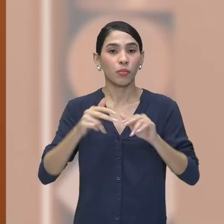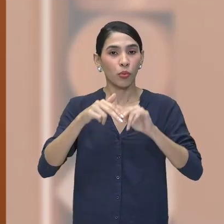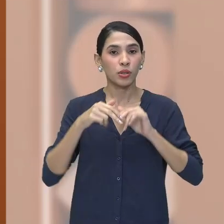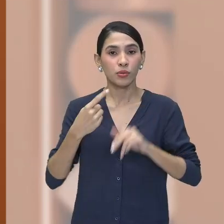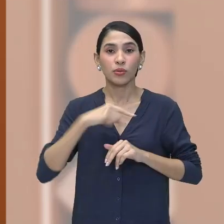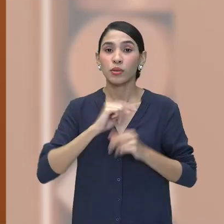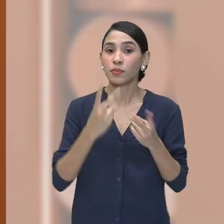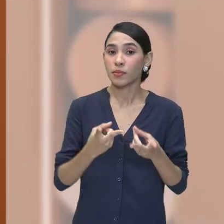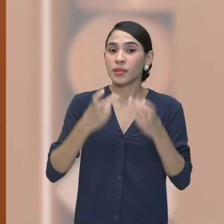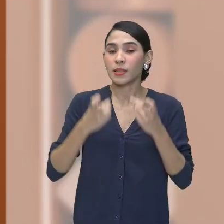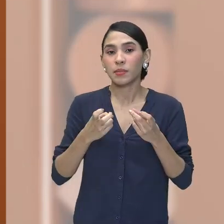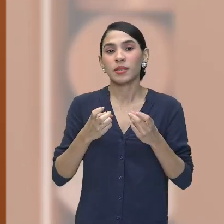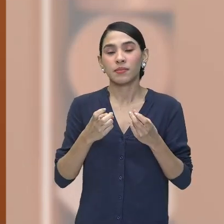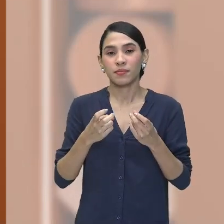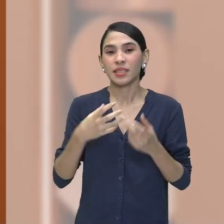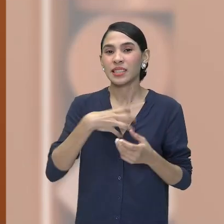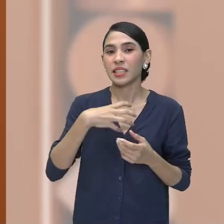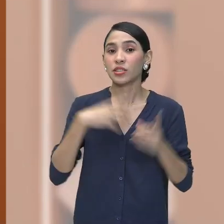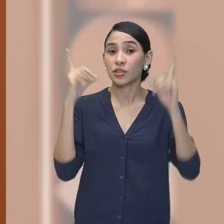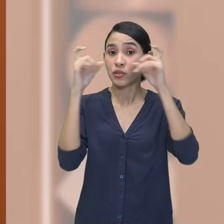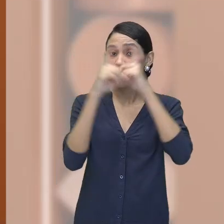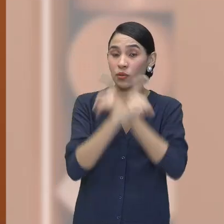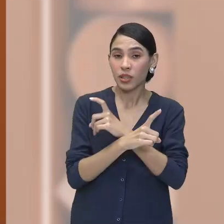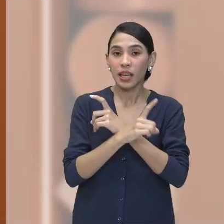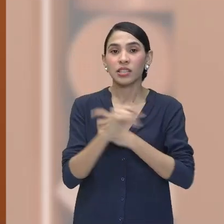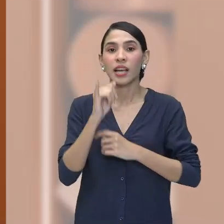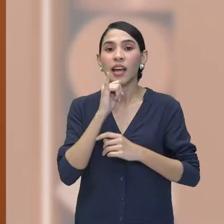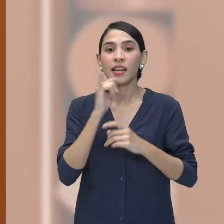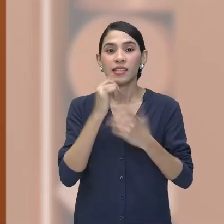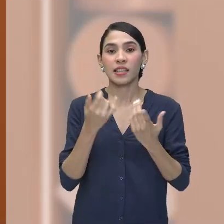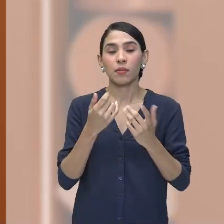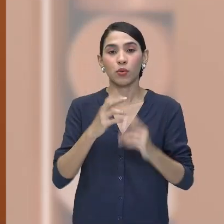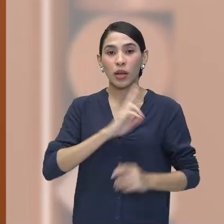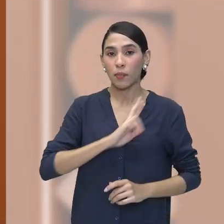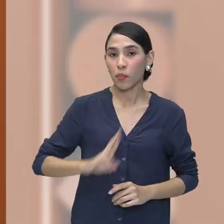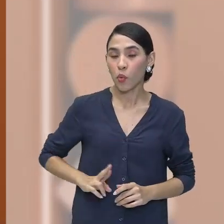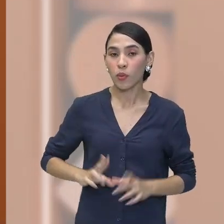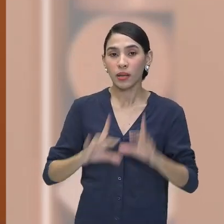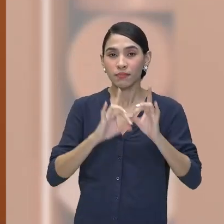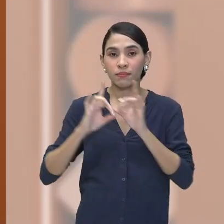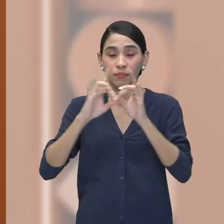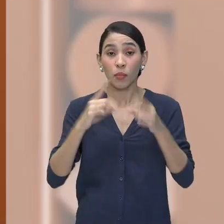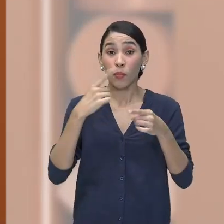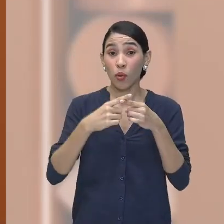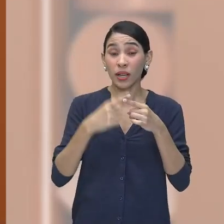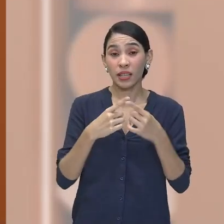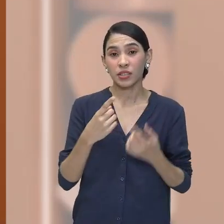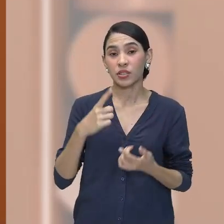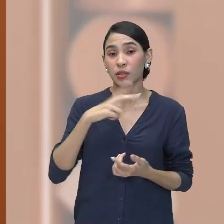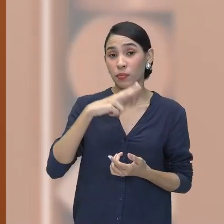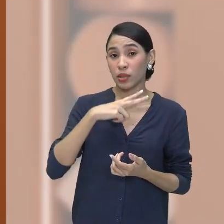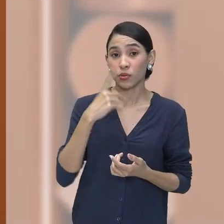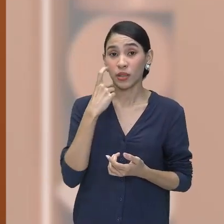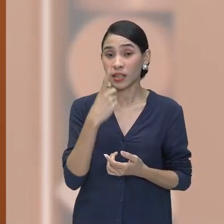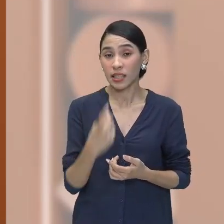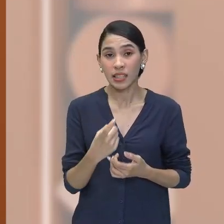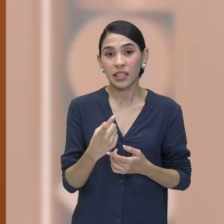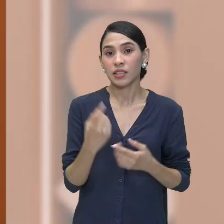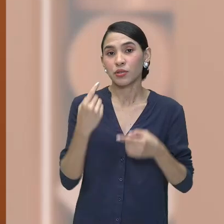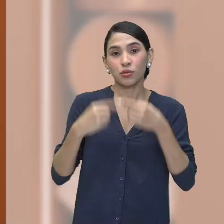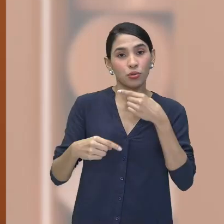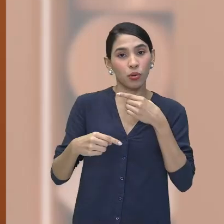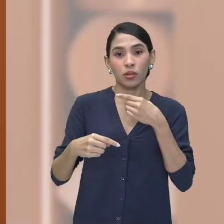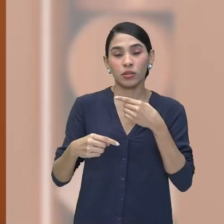ele vai ter uma grande dificuldade no processo de consolidação dessa república. Por quê? Porque os interesses dele não estavam de acordo com o do